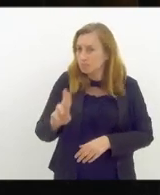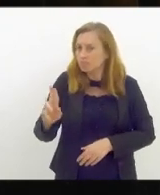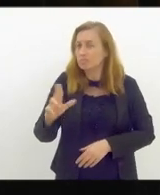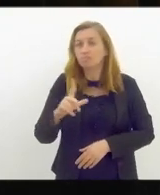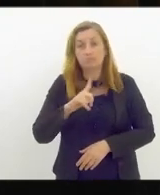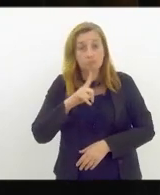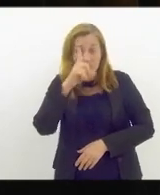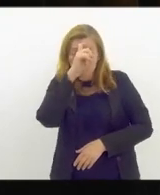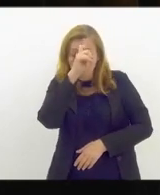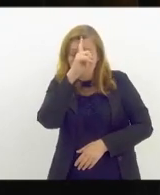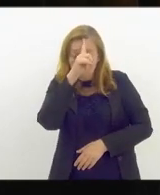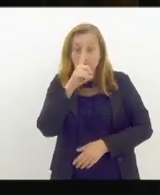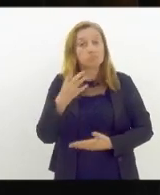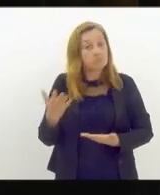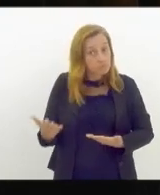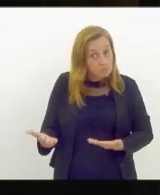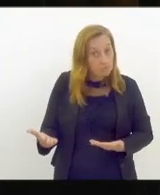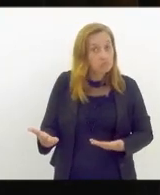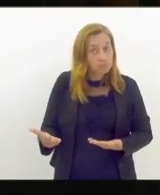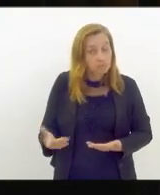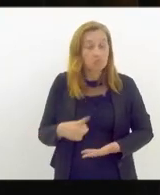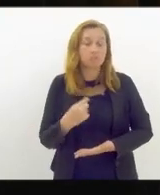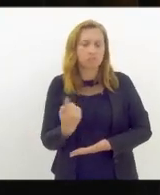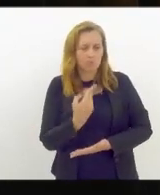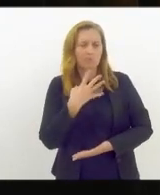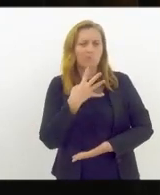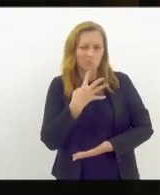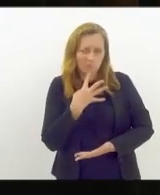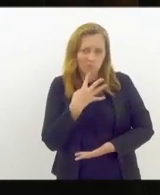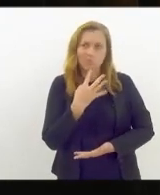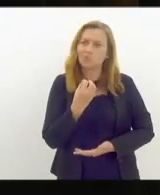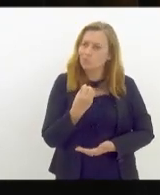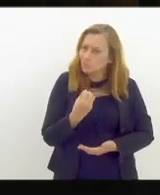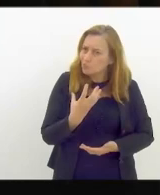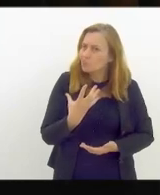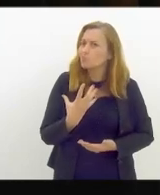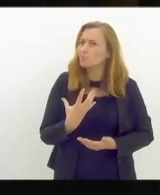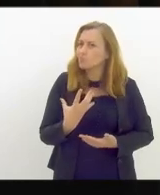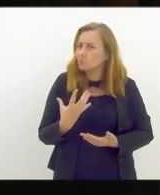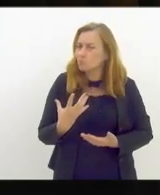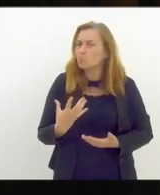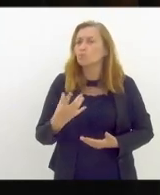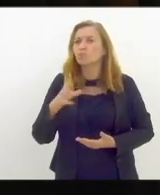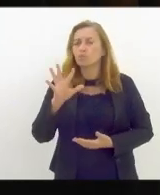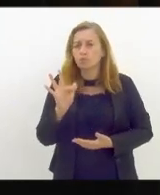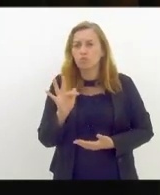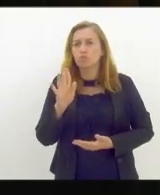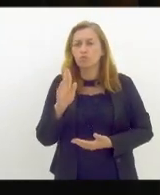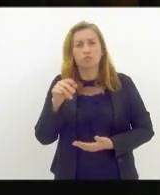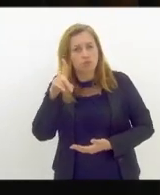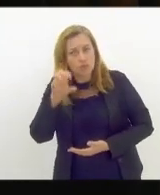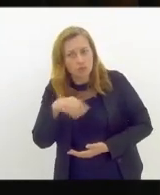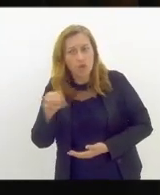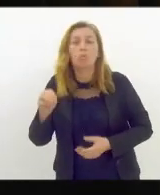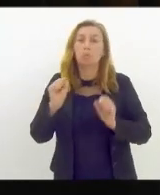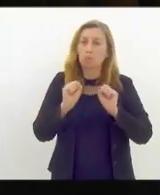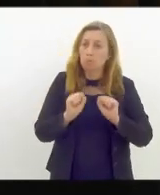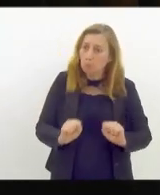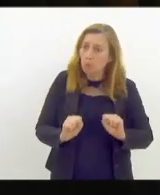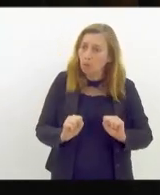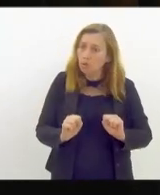um hospital universitário, que todos nós conhecemos, que é o Hospital de Excelência do Fundão, pode deixar